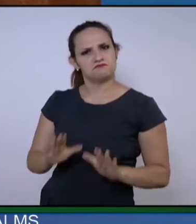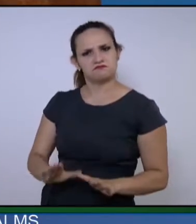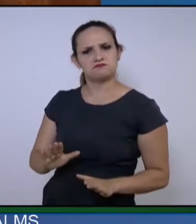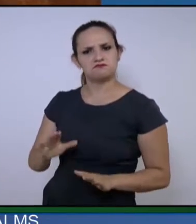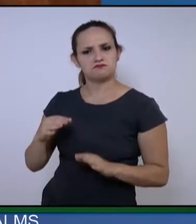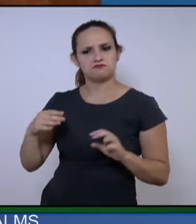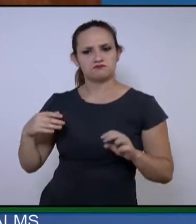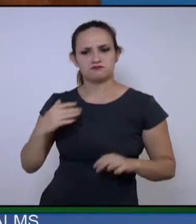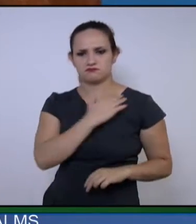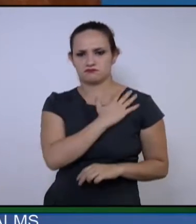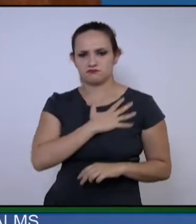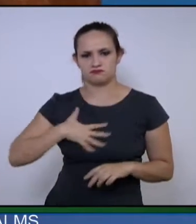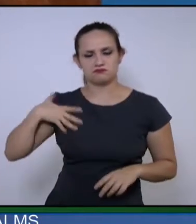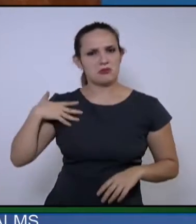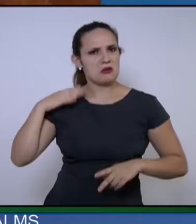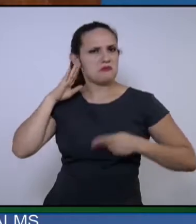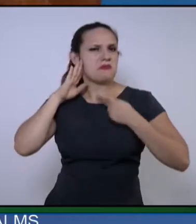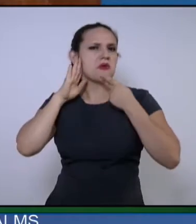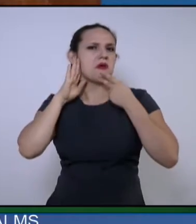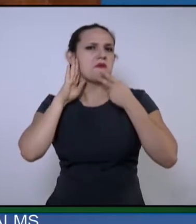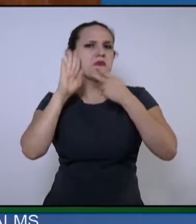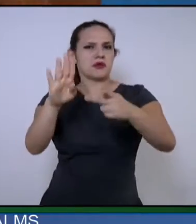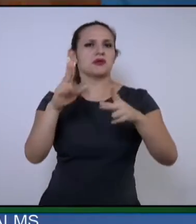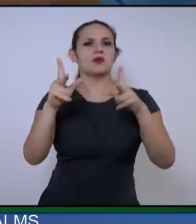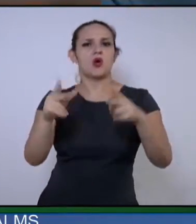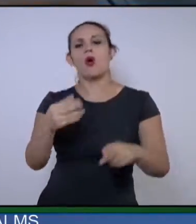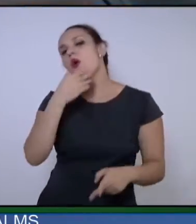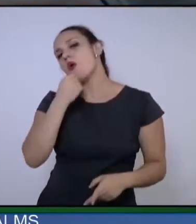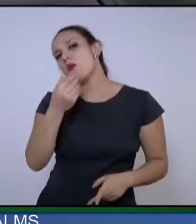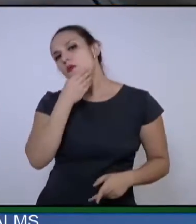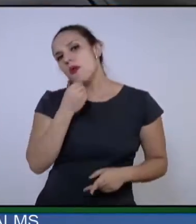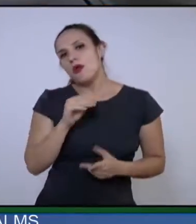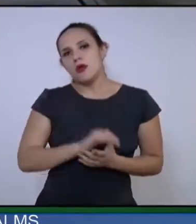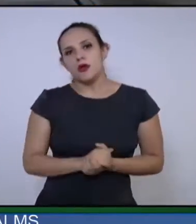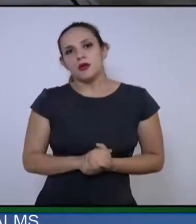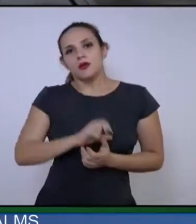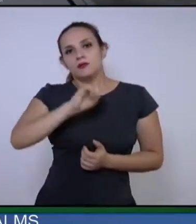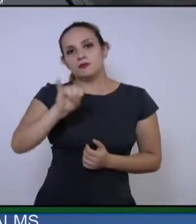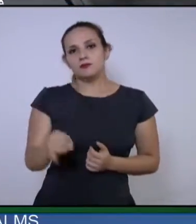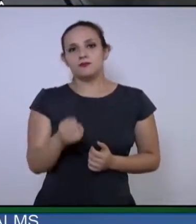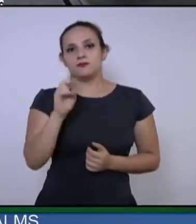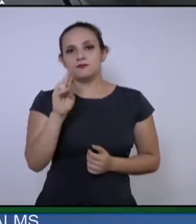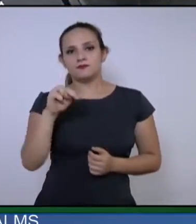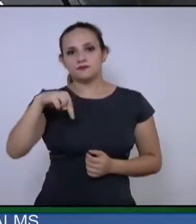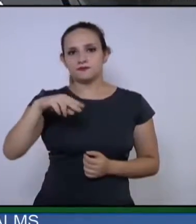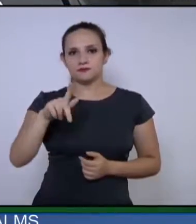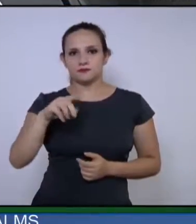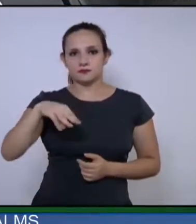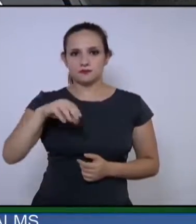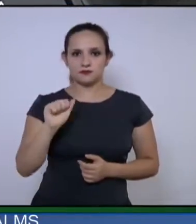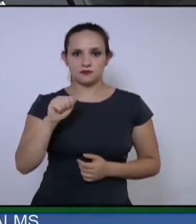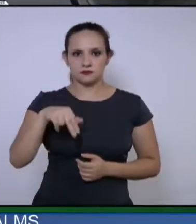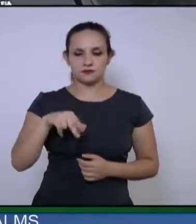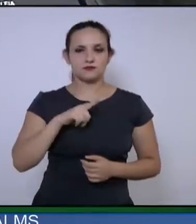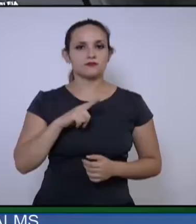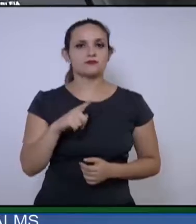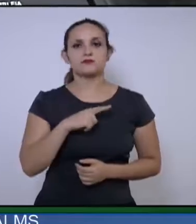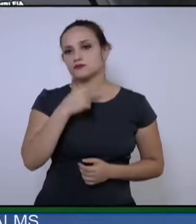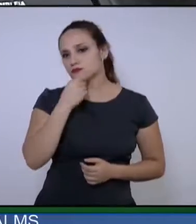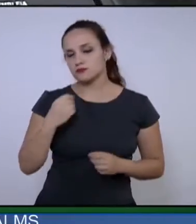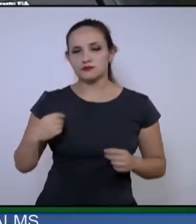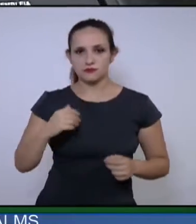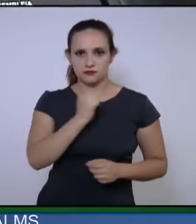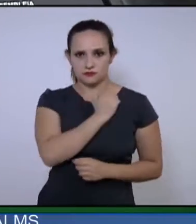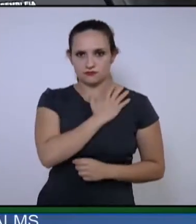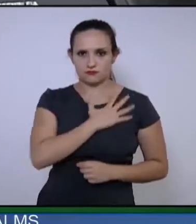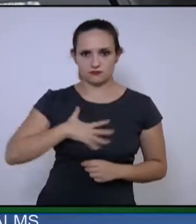como o ministro Jungmann fez aqui nesta casa, quando esteve aqui. O ministro Alexandre de Moraes, hoje ministro do Supremo Tribunal